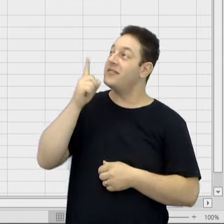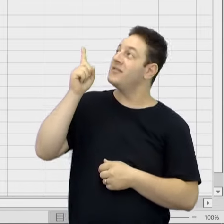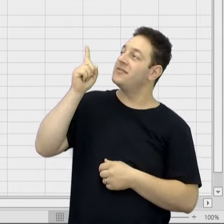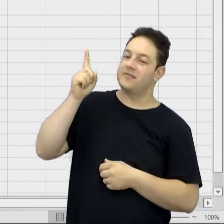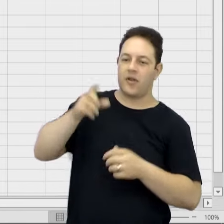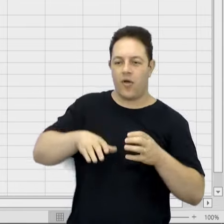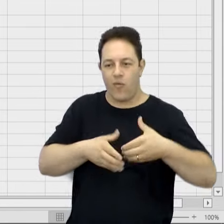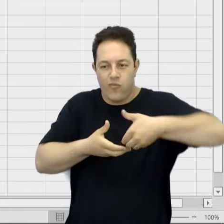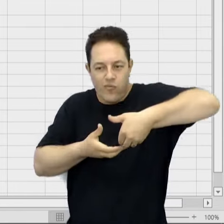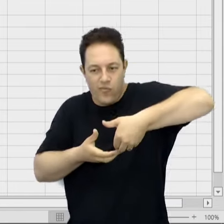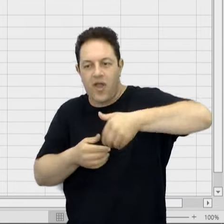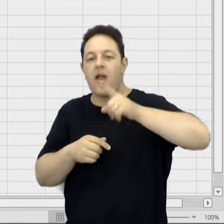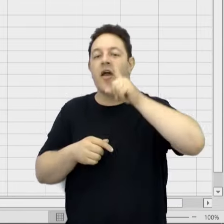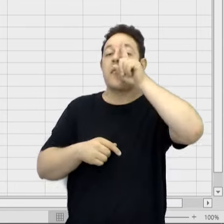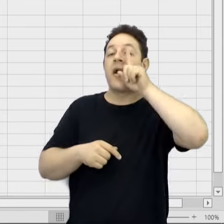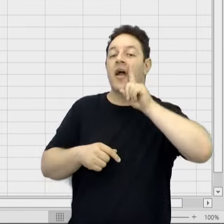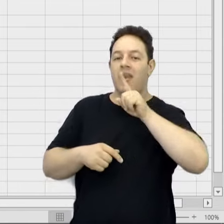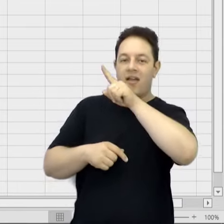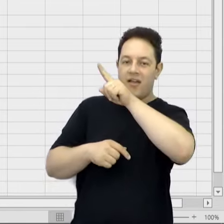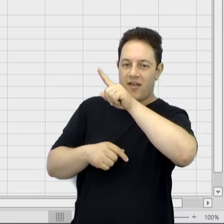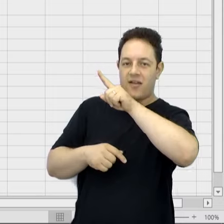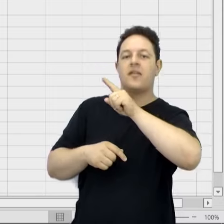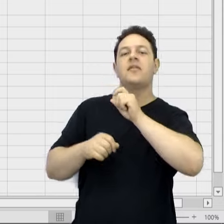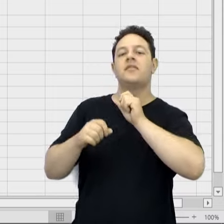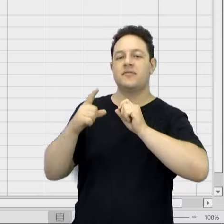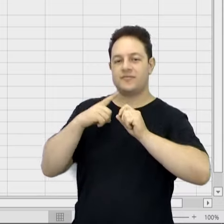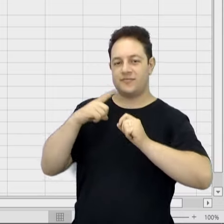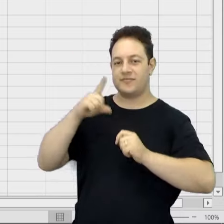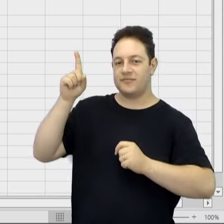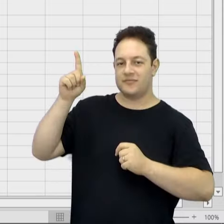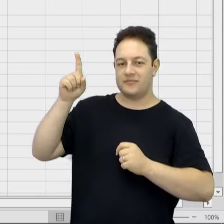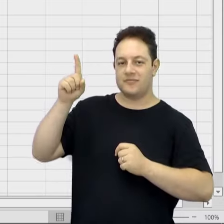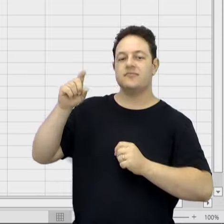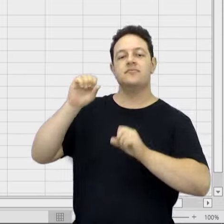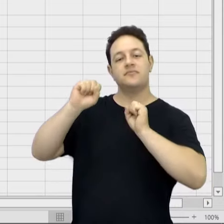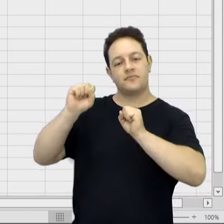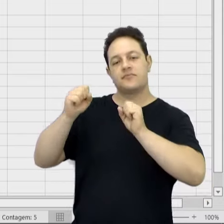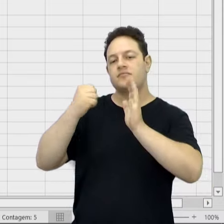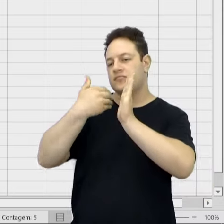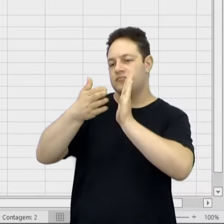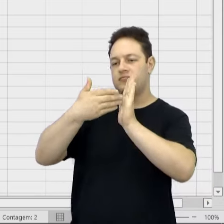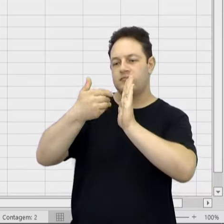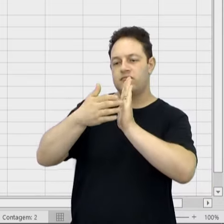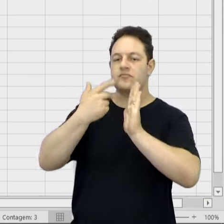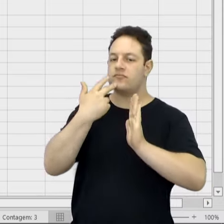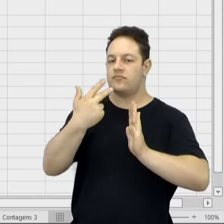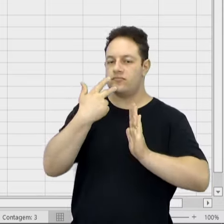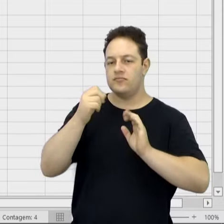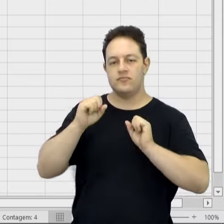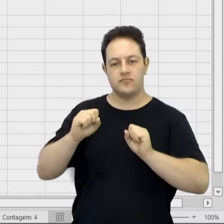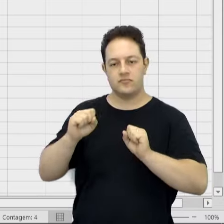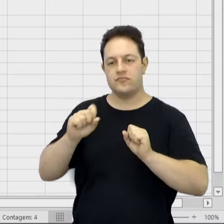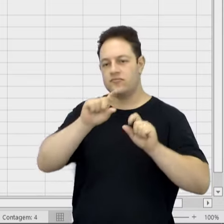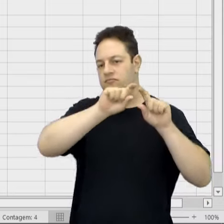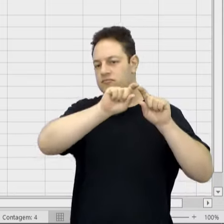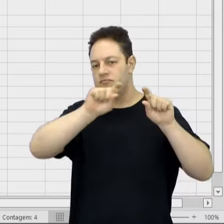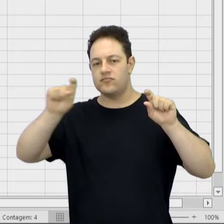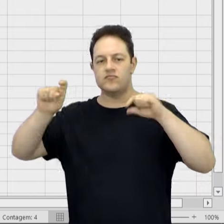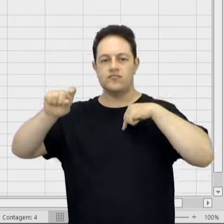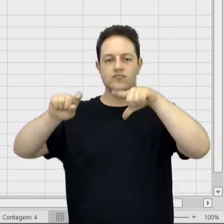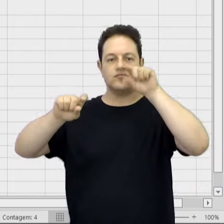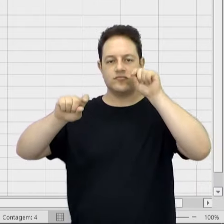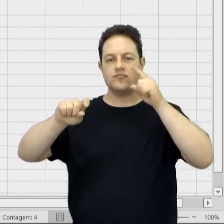baldinho onde tá aqui amarelo, tá, tô indicando aqui com a minha setinha, eu posso pintar aí a